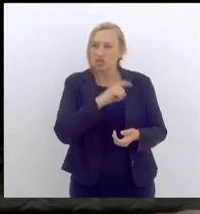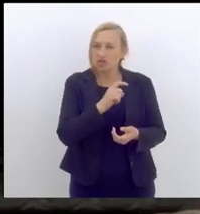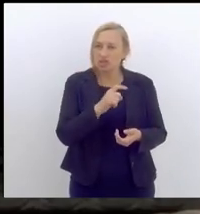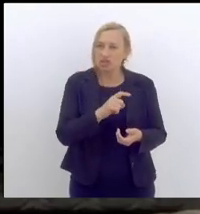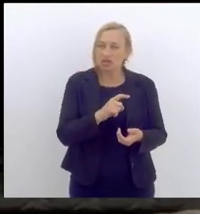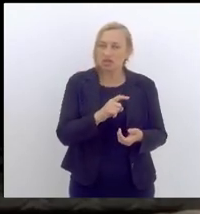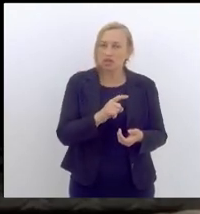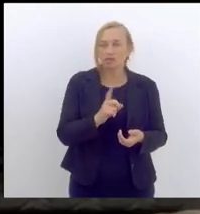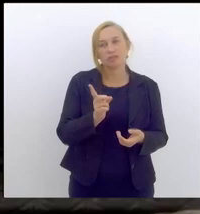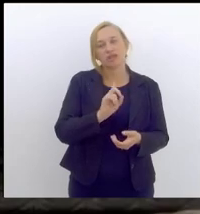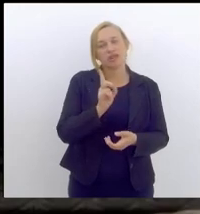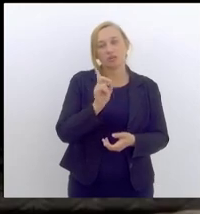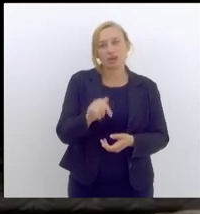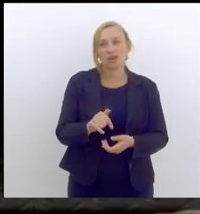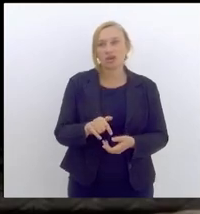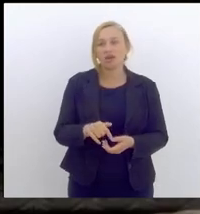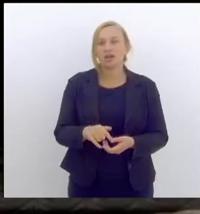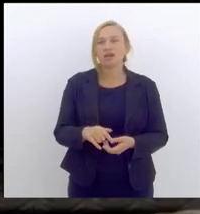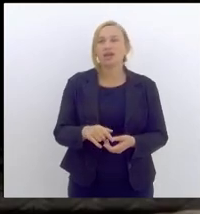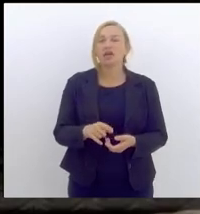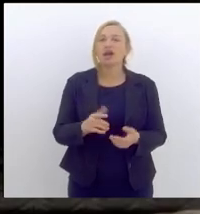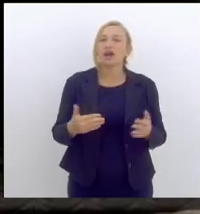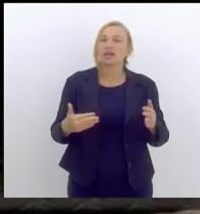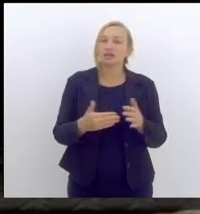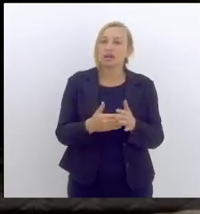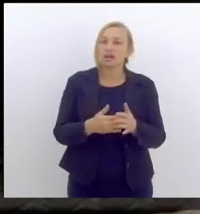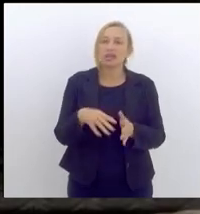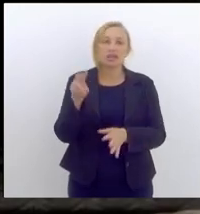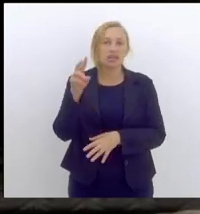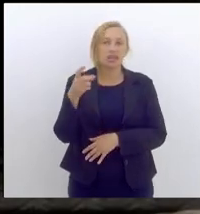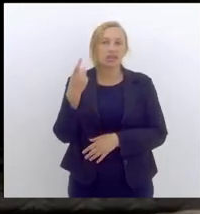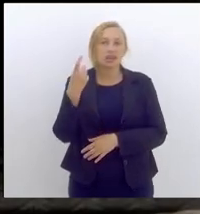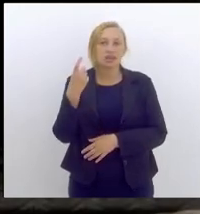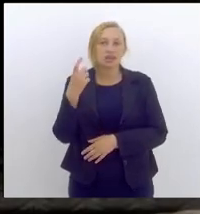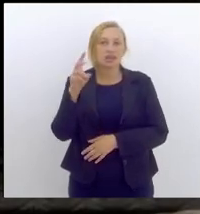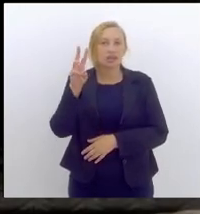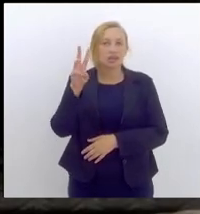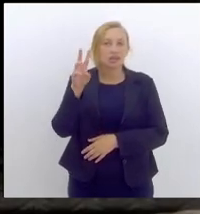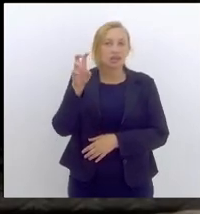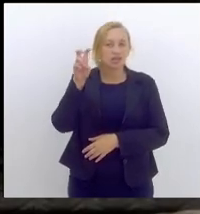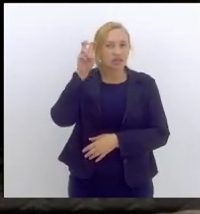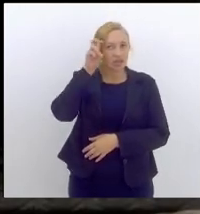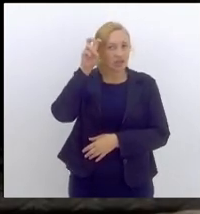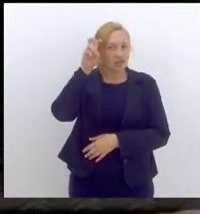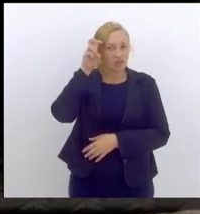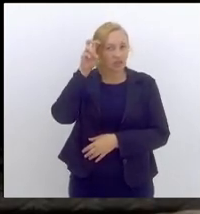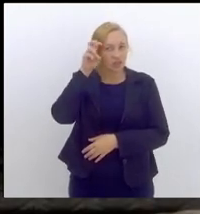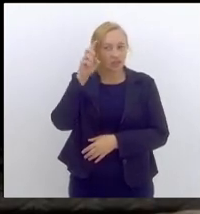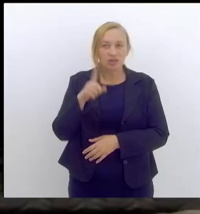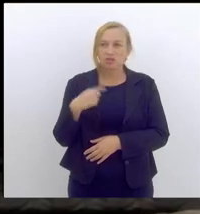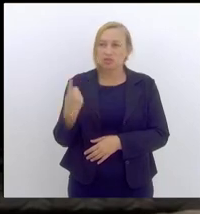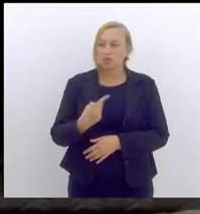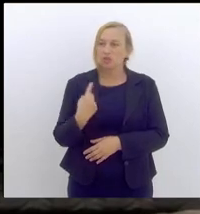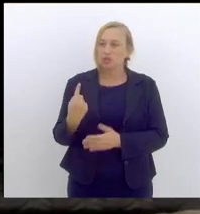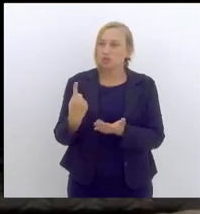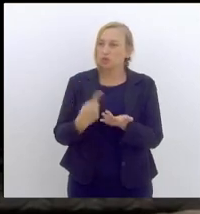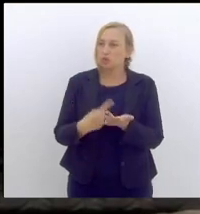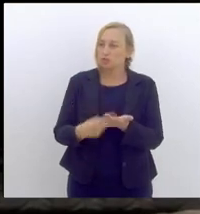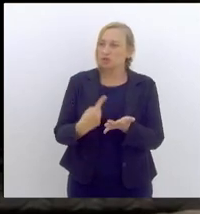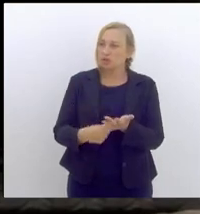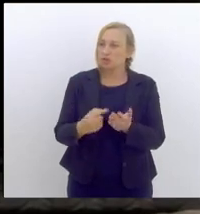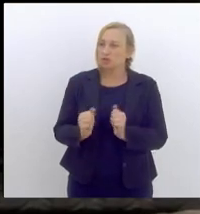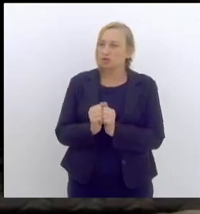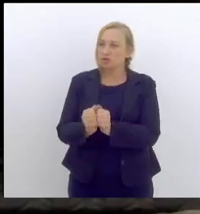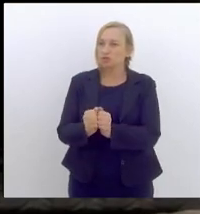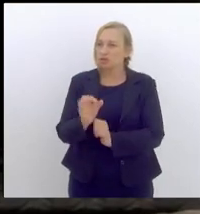foi. Porque até quinta-feira da semana passada estávamos todos combinados, certos e assentados